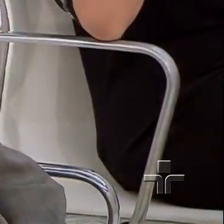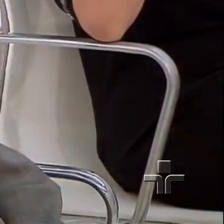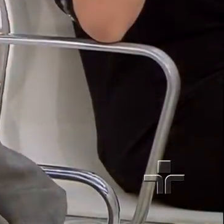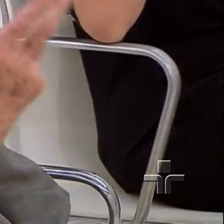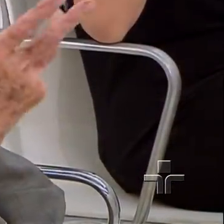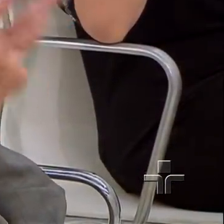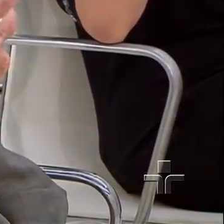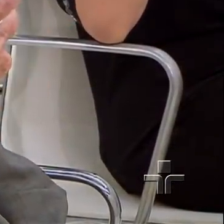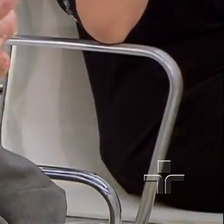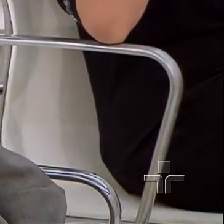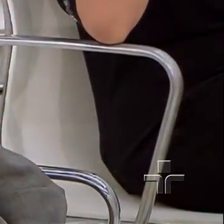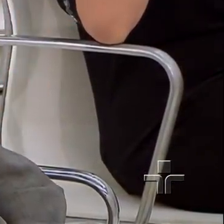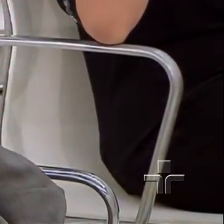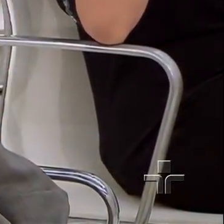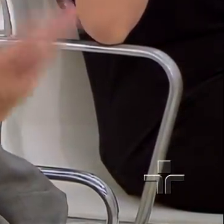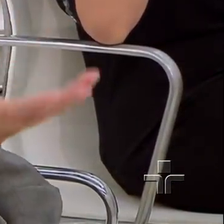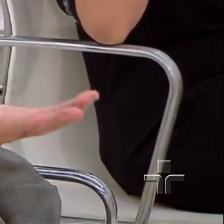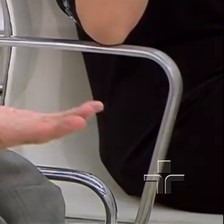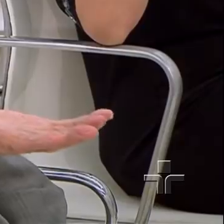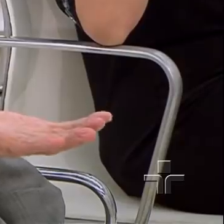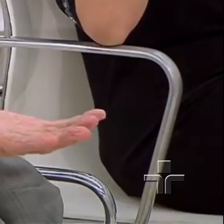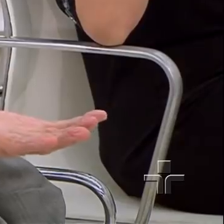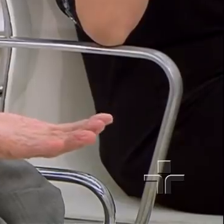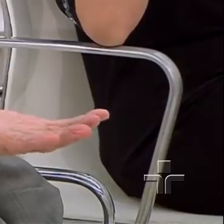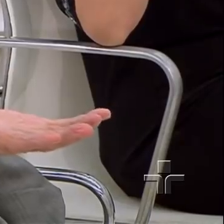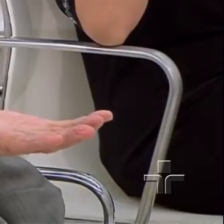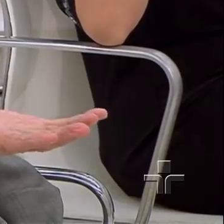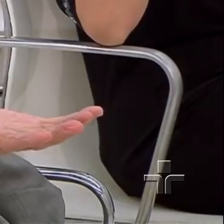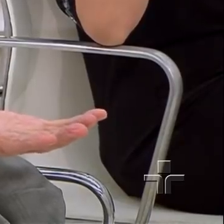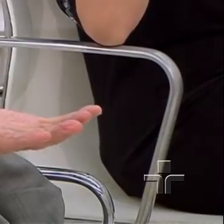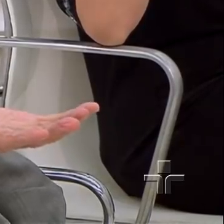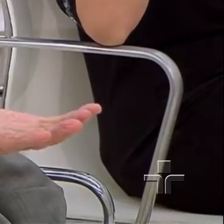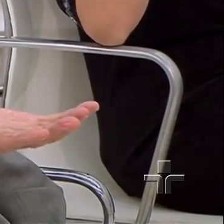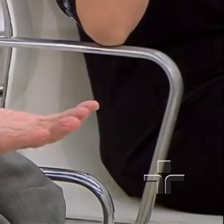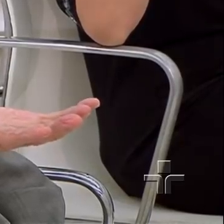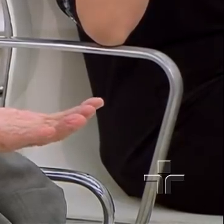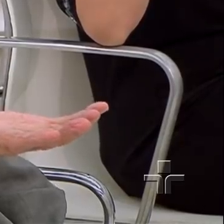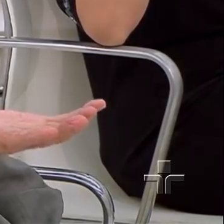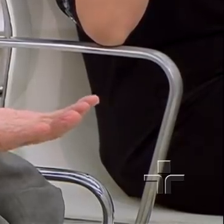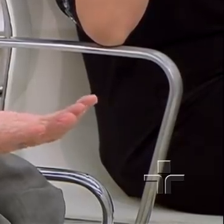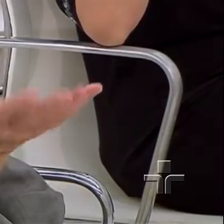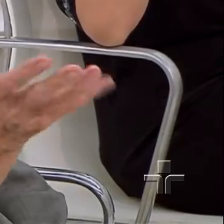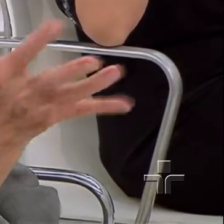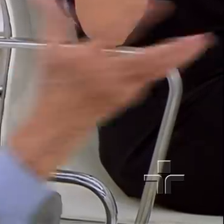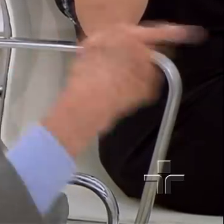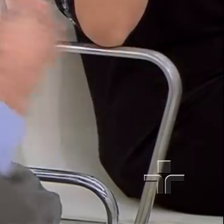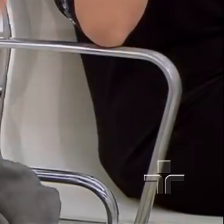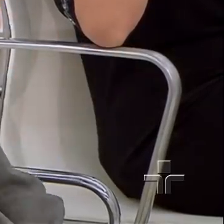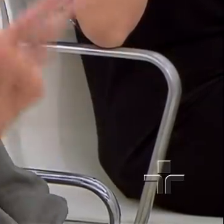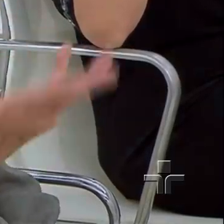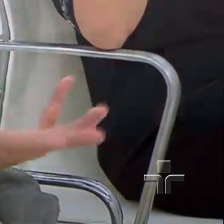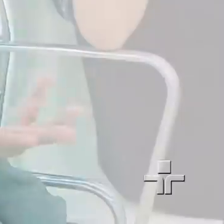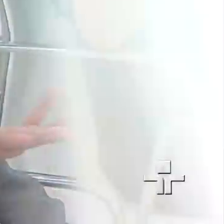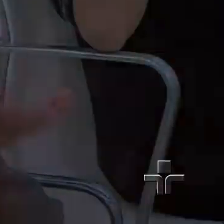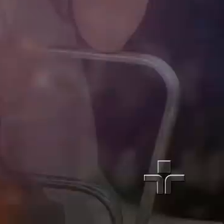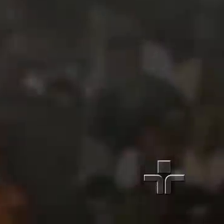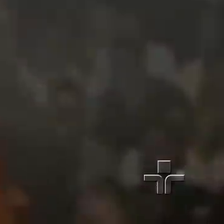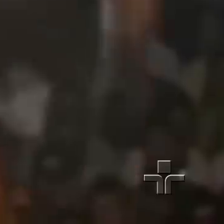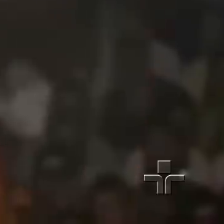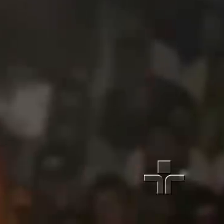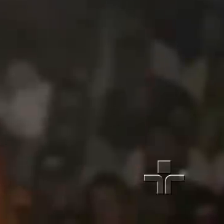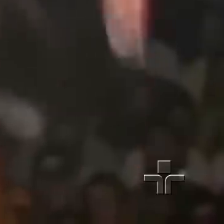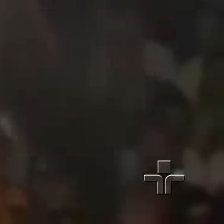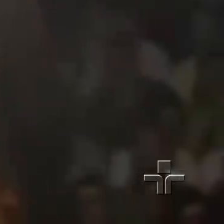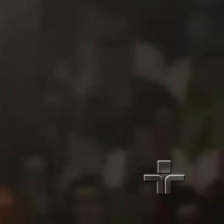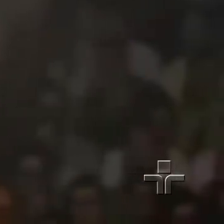Eles não sabem o poder que eles têm nas mãos. Quer dizer, só algumas pessoas sabem. It's